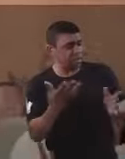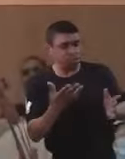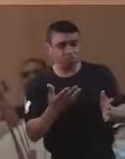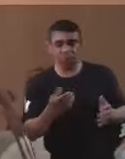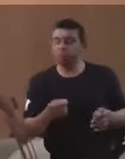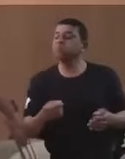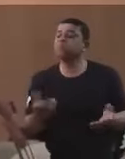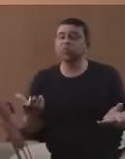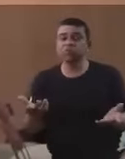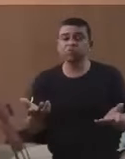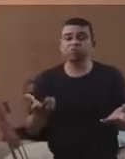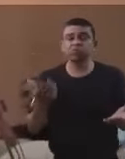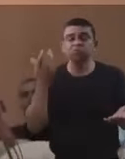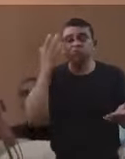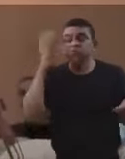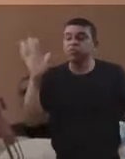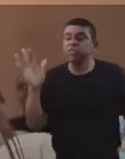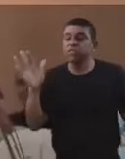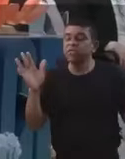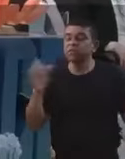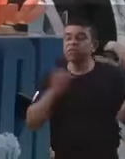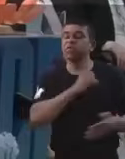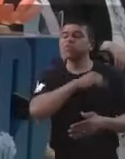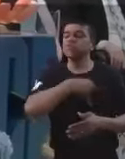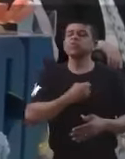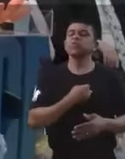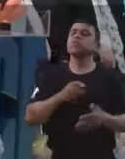bem bonitinho. Quem é, Senhor?